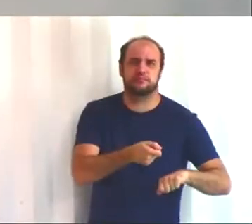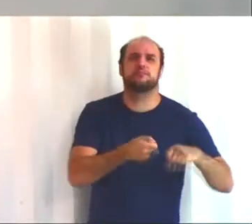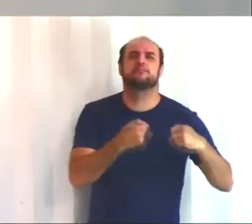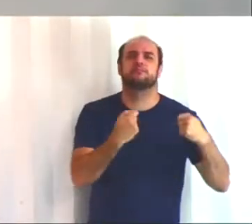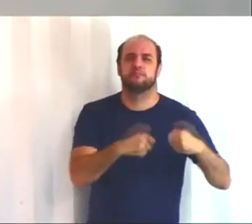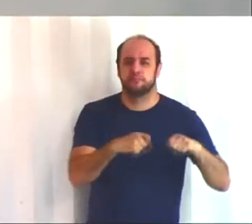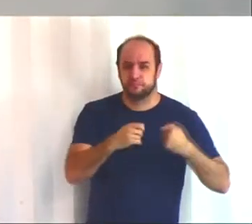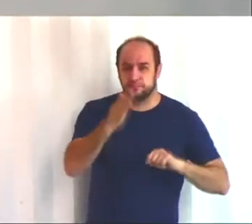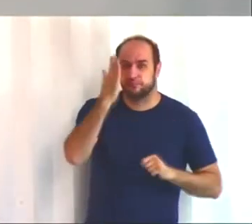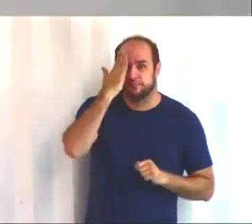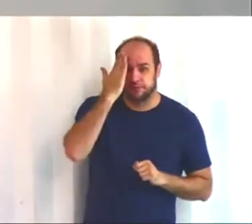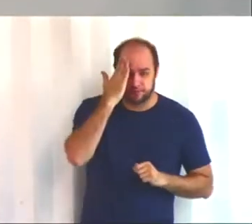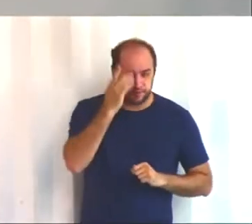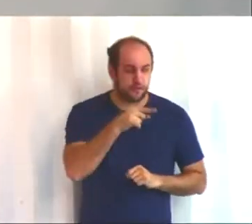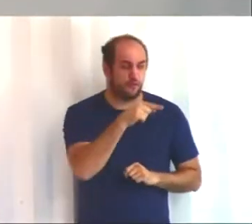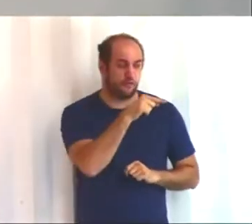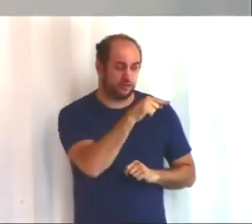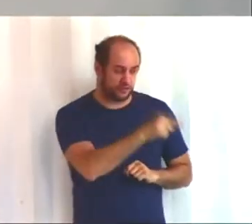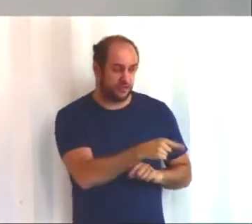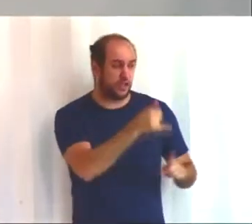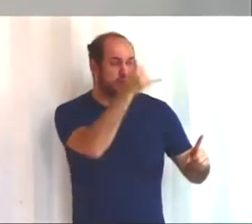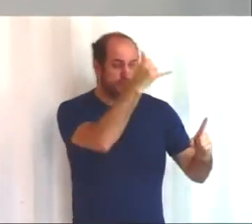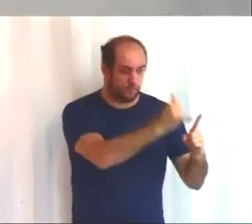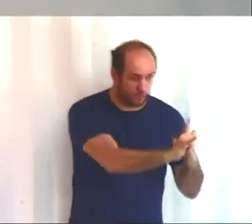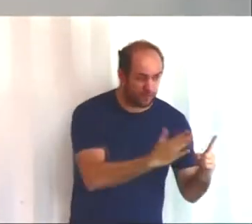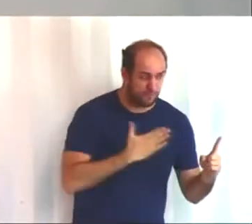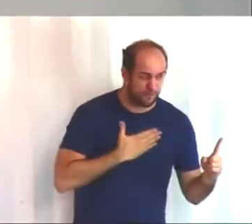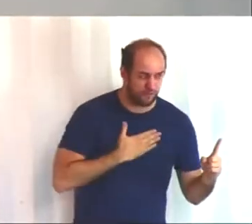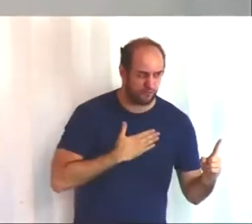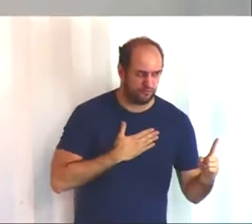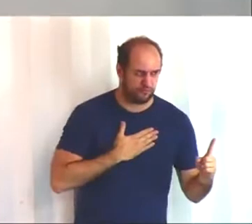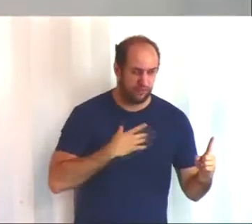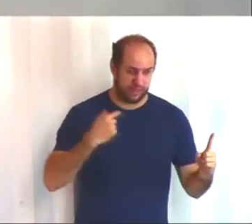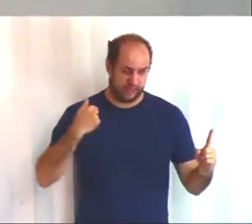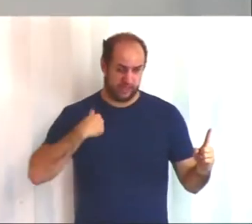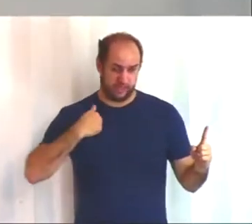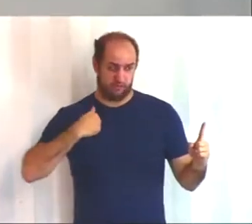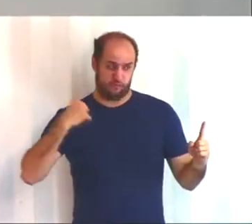precisam saber que você é o meu profeta, você está falando da minha parte.